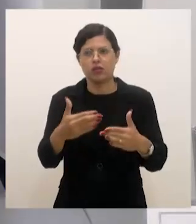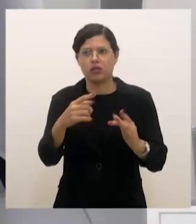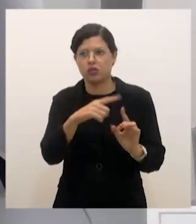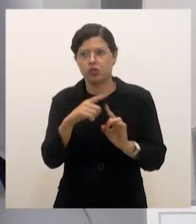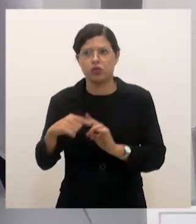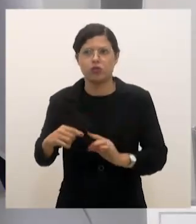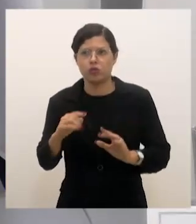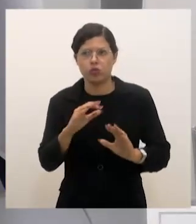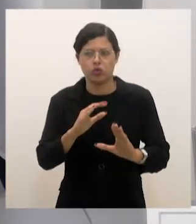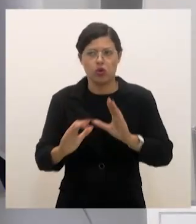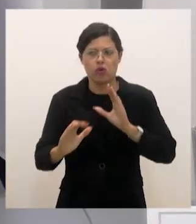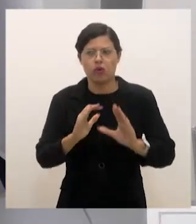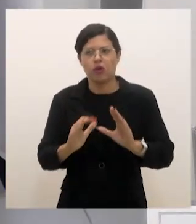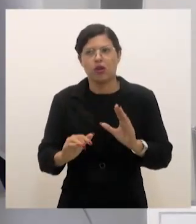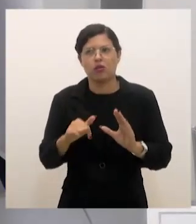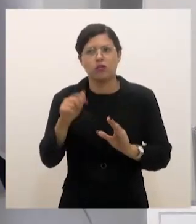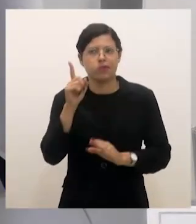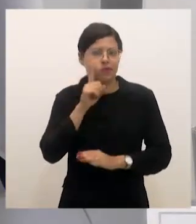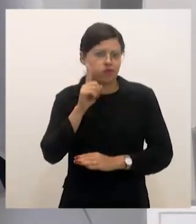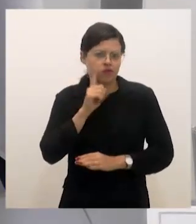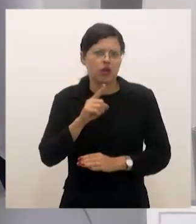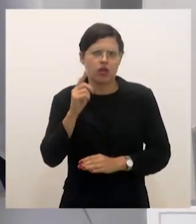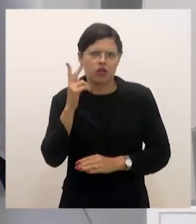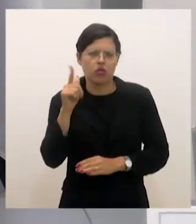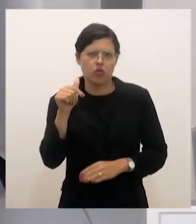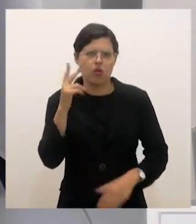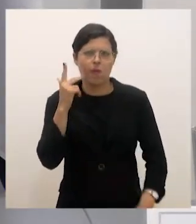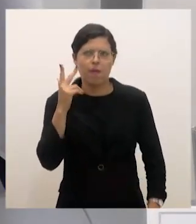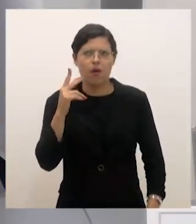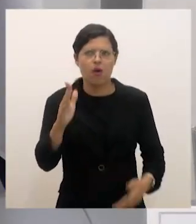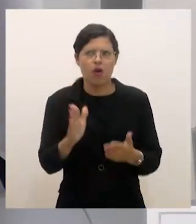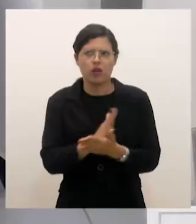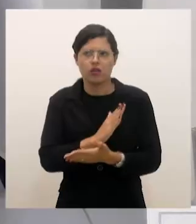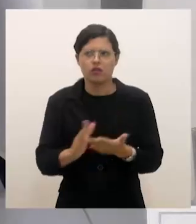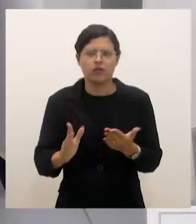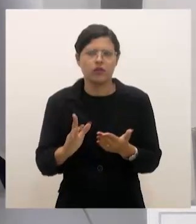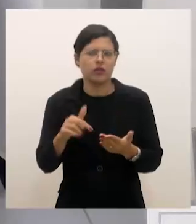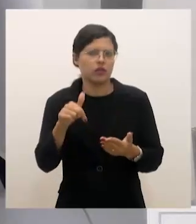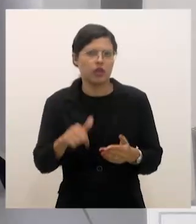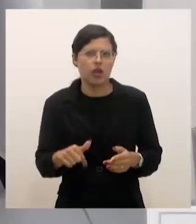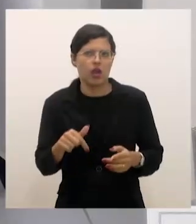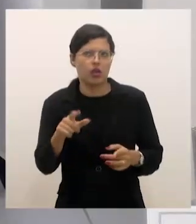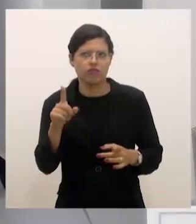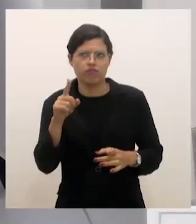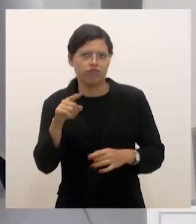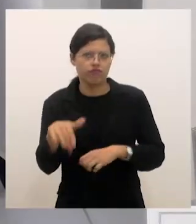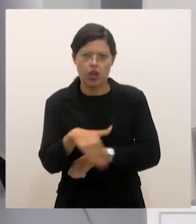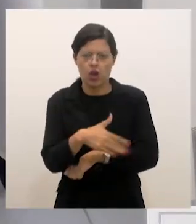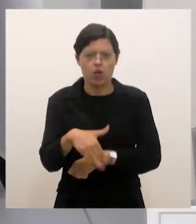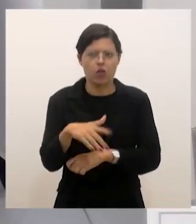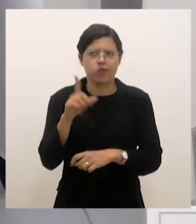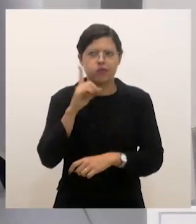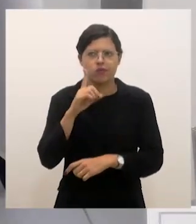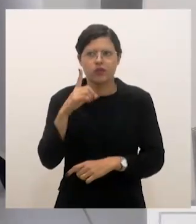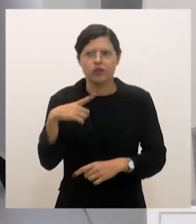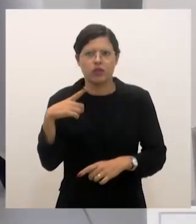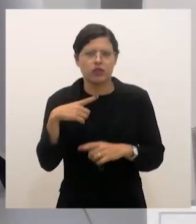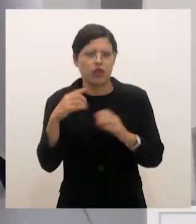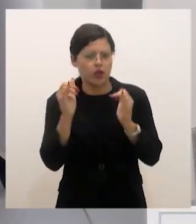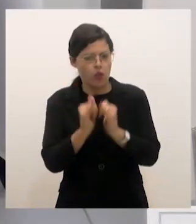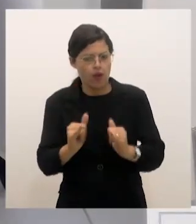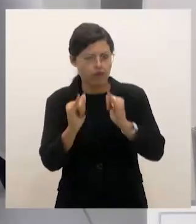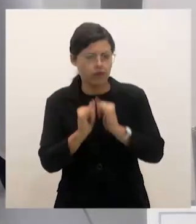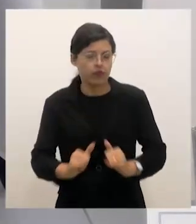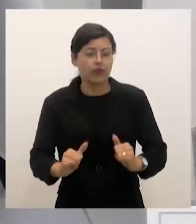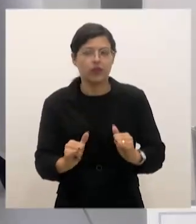muito comum acontecer. Você está muitas vezes andando por rodovia nos Estados Unidos e recebe um alerta sobre várias matérias. Então, considero que